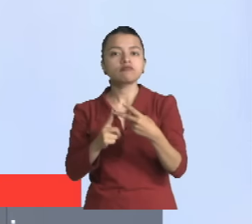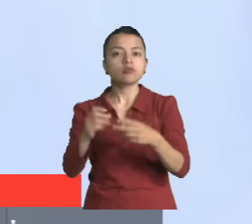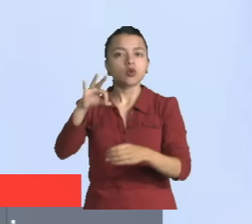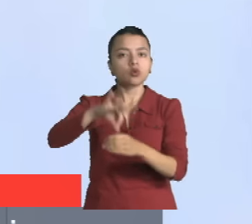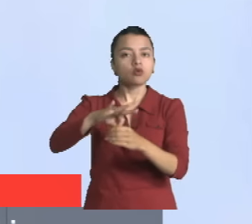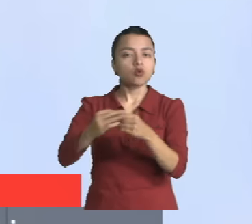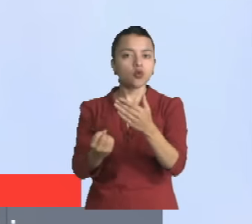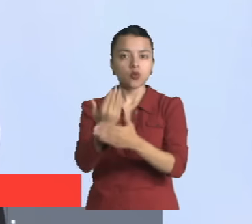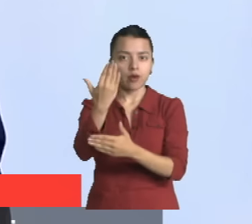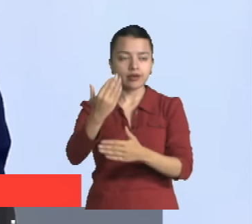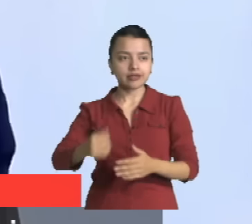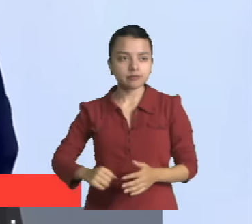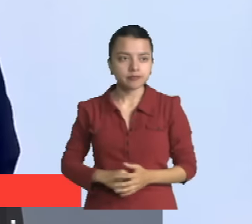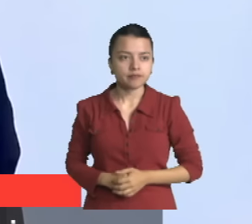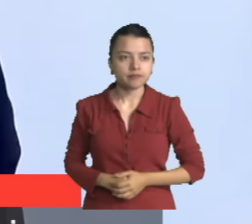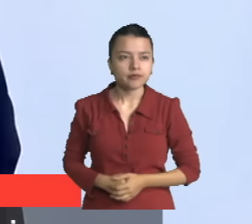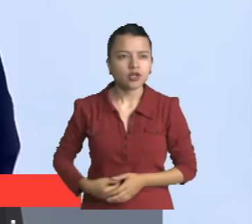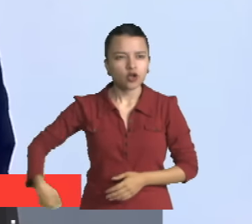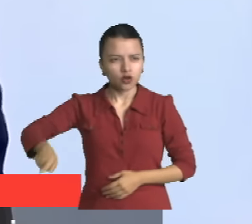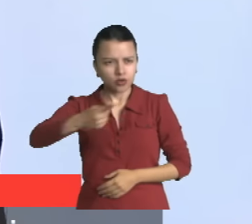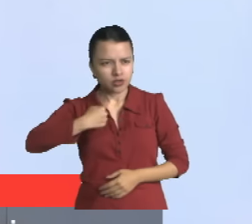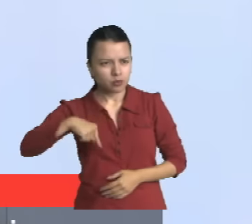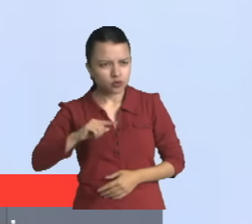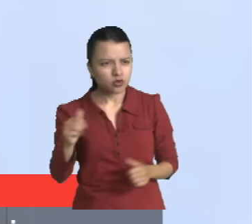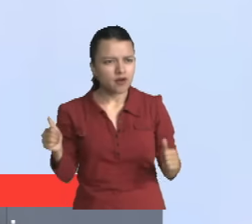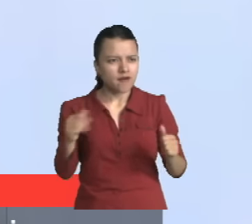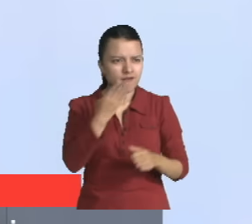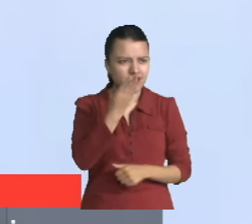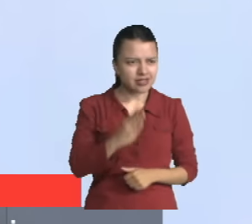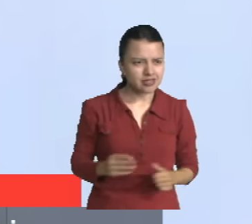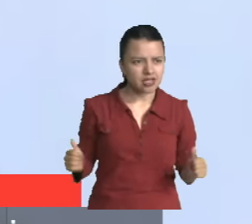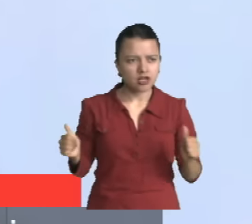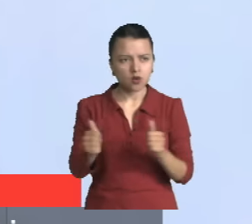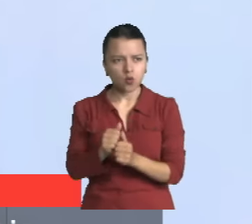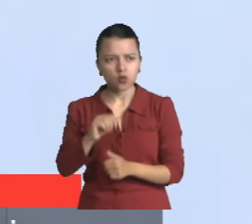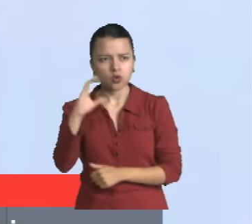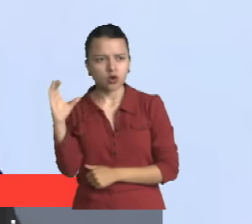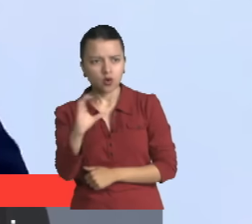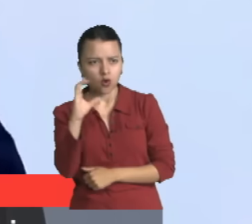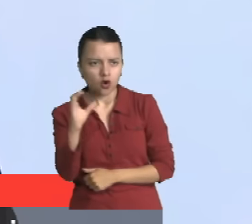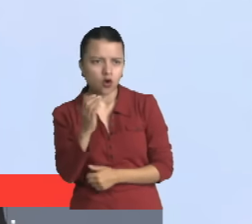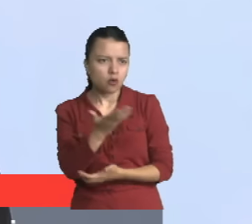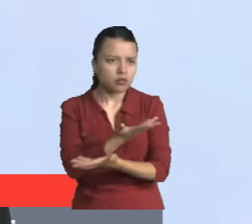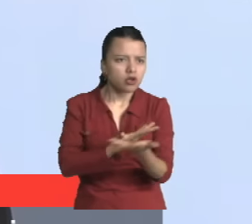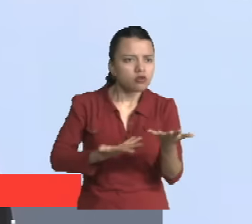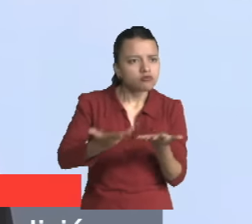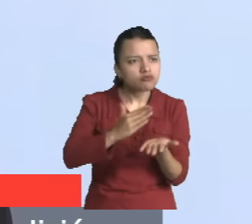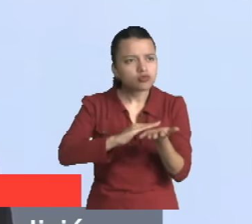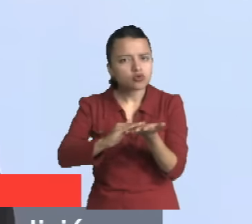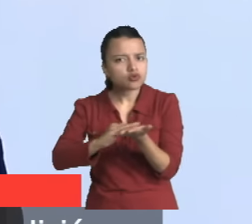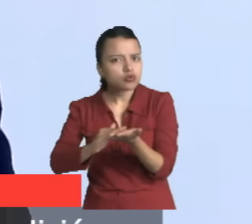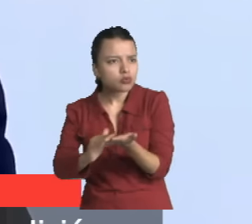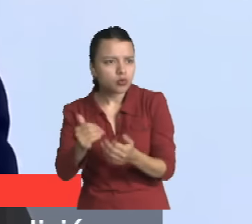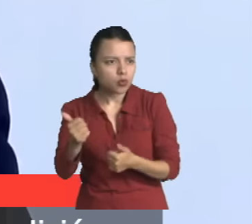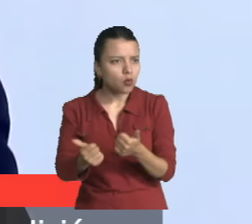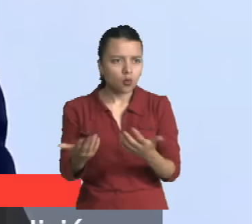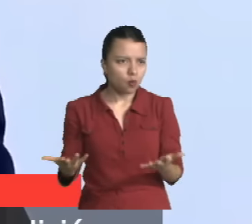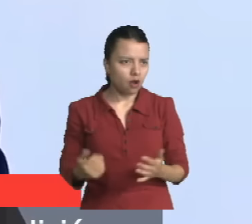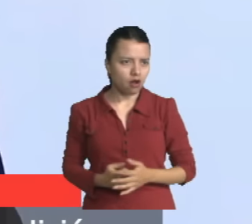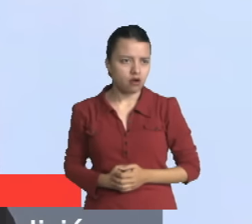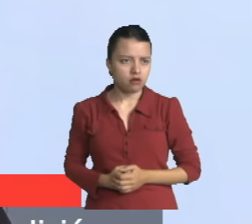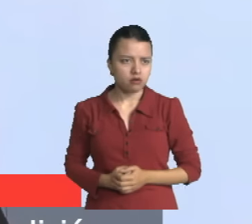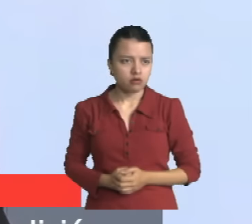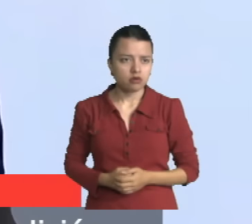junto com a Colômbia, nós estamos tentando trabalhar a possibilidade de ver se encontra uma saída. Você tem várias